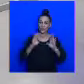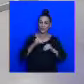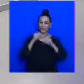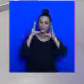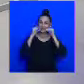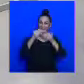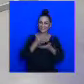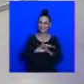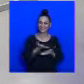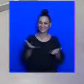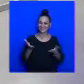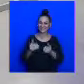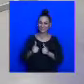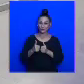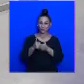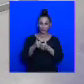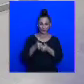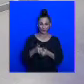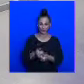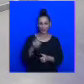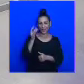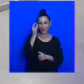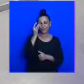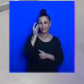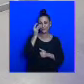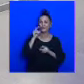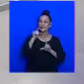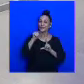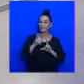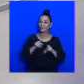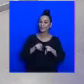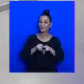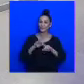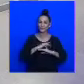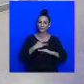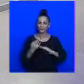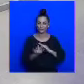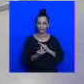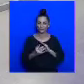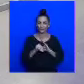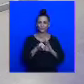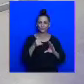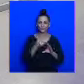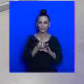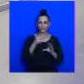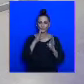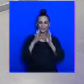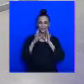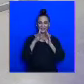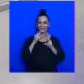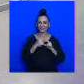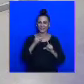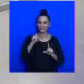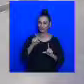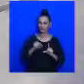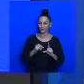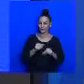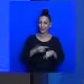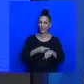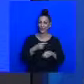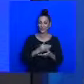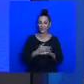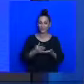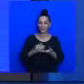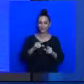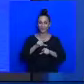Olá, muito boa noite a todos que nos acompanham ao vivo pela Rede TV e também através dos perfis do Facebook e do YouTube da Caixa e da Rede TV.